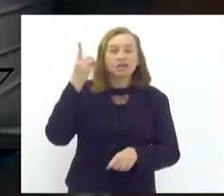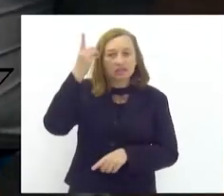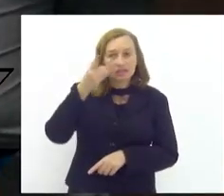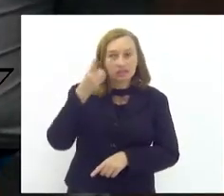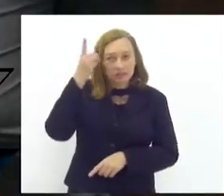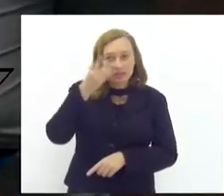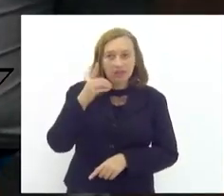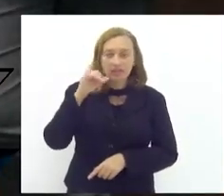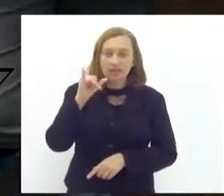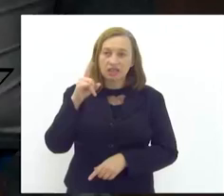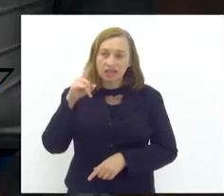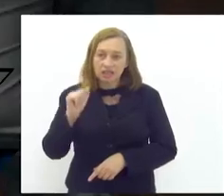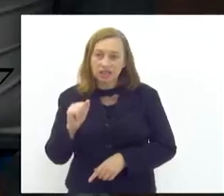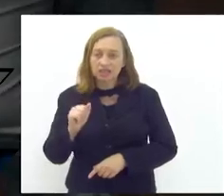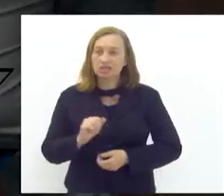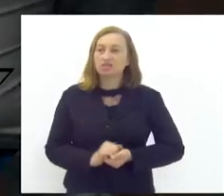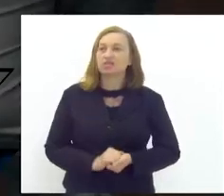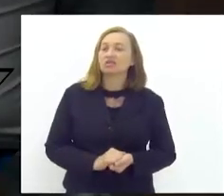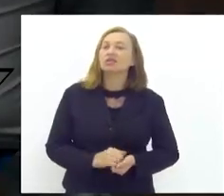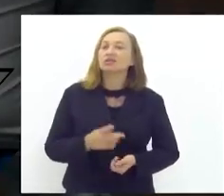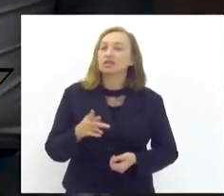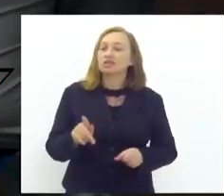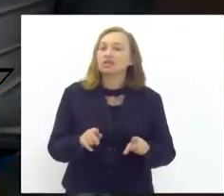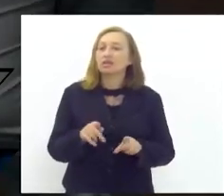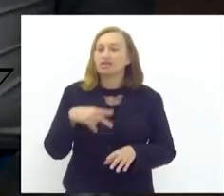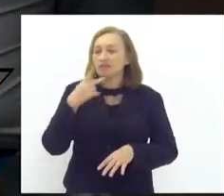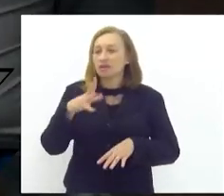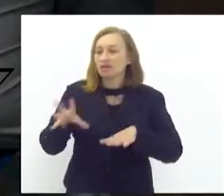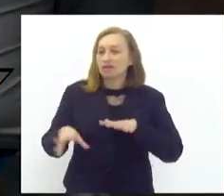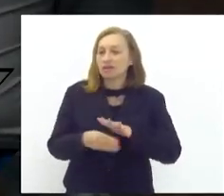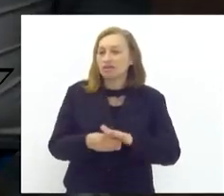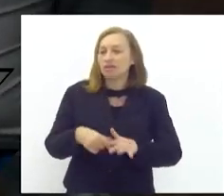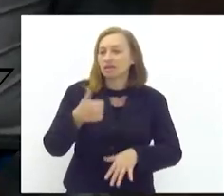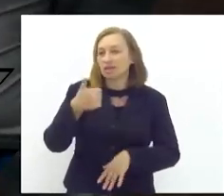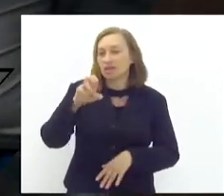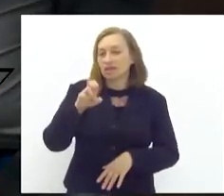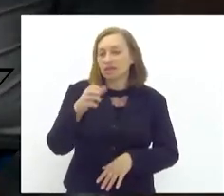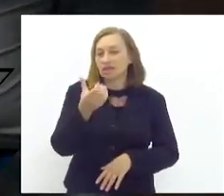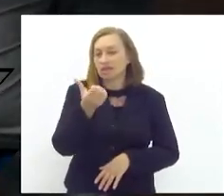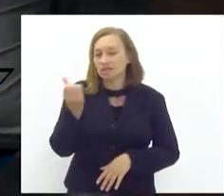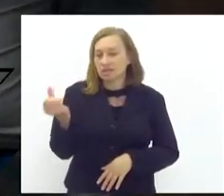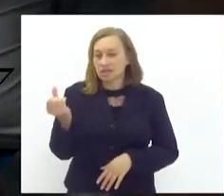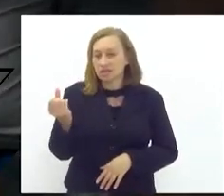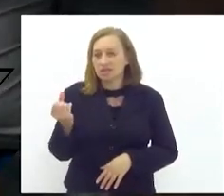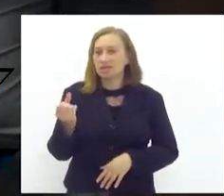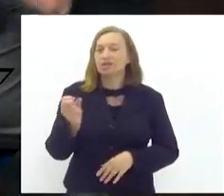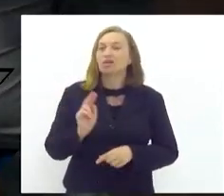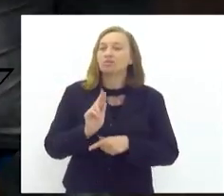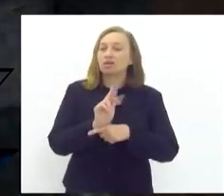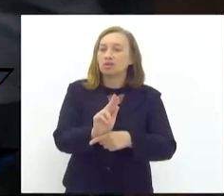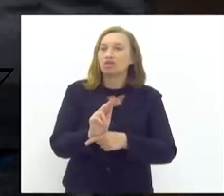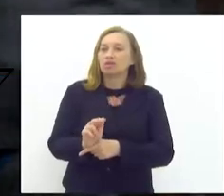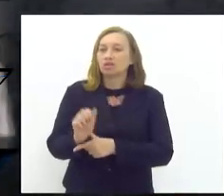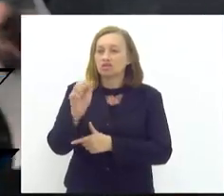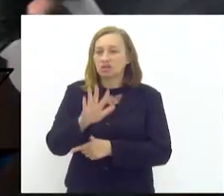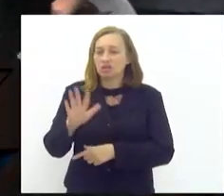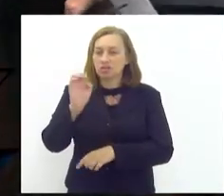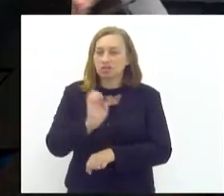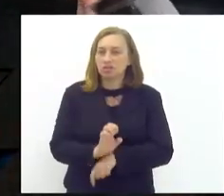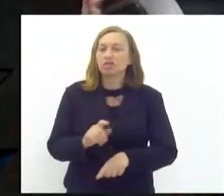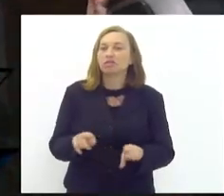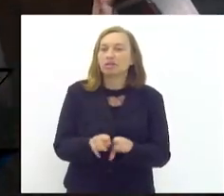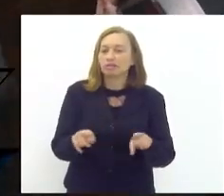Geral do Estado Afinal Inclusive destacamos a emenda 1516 que traria Procuradoria Geral do Estado e